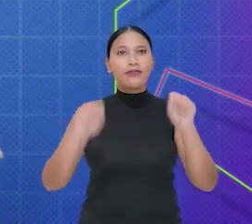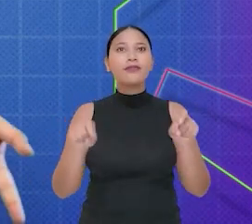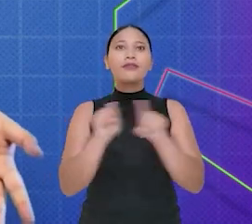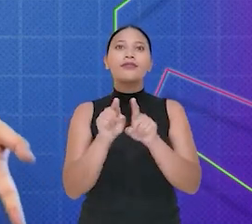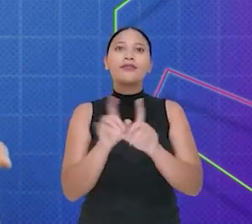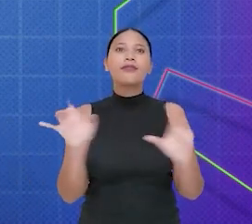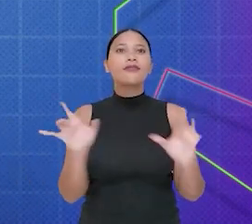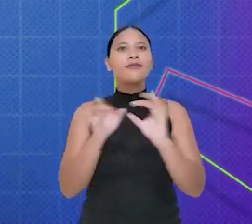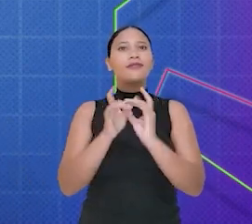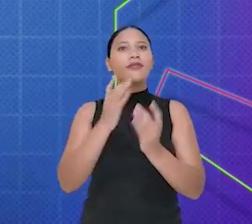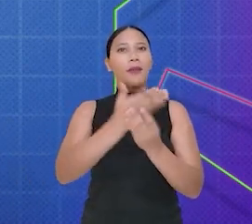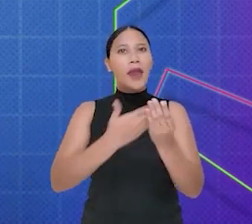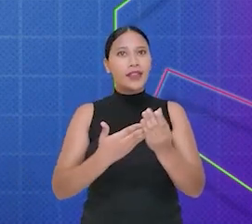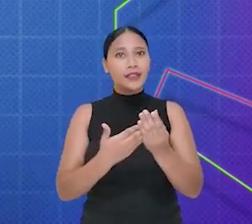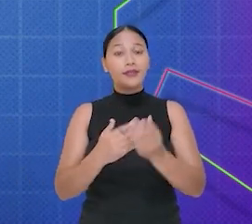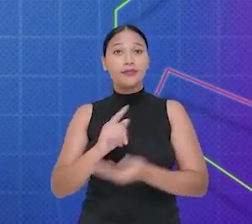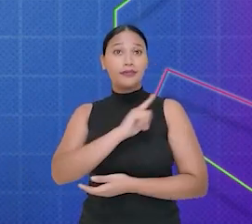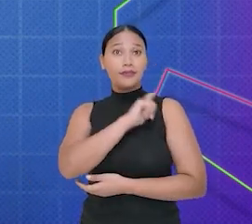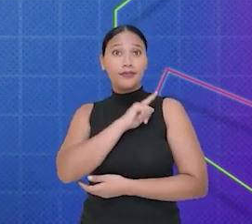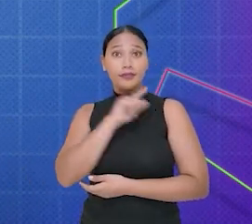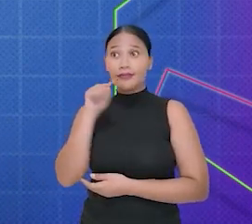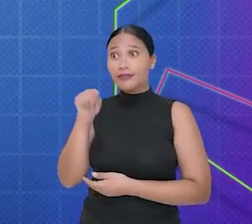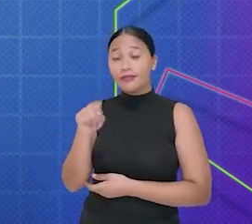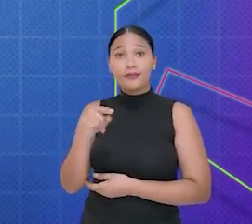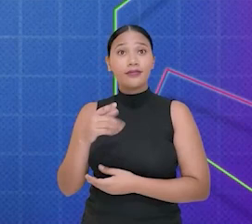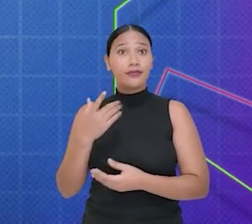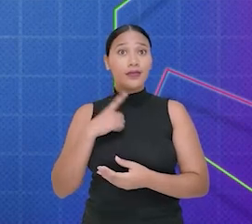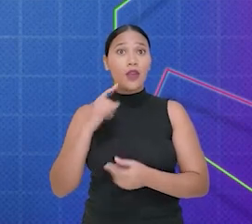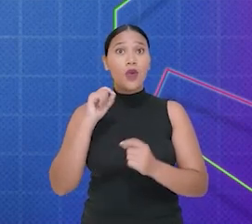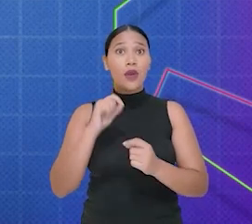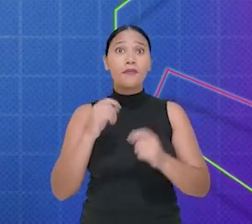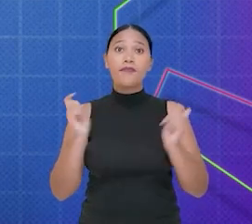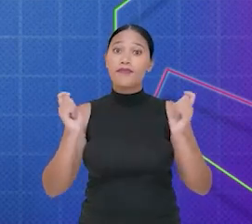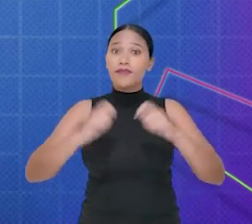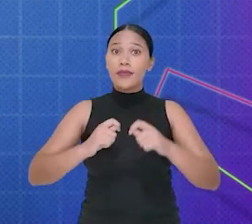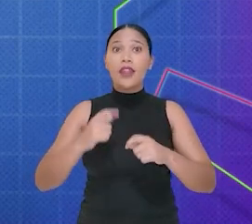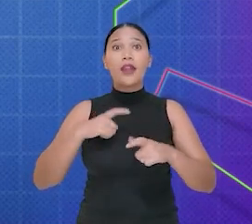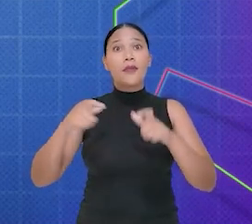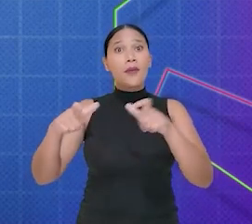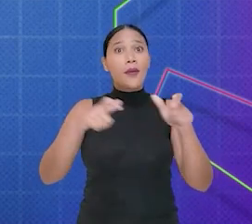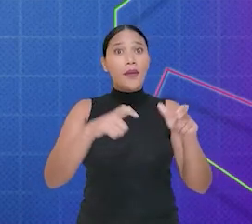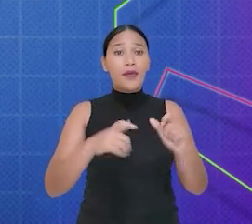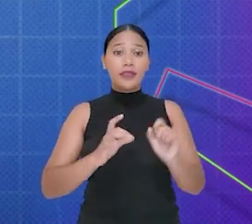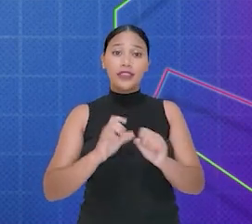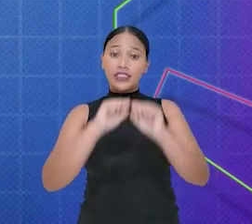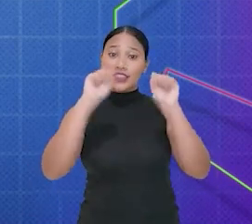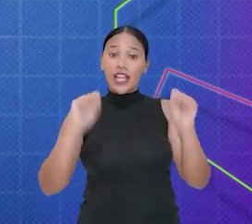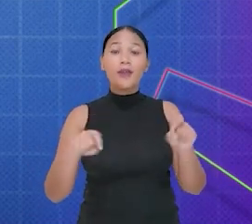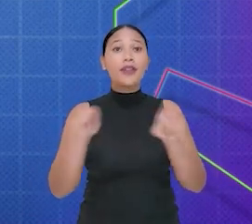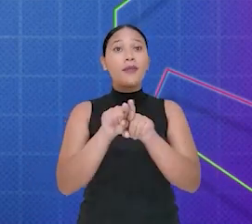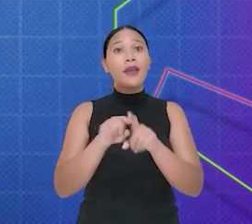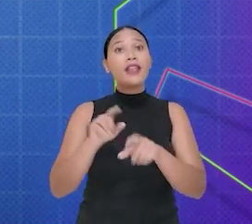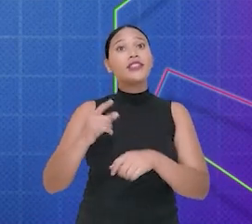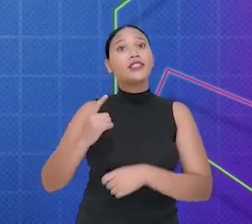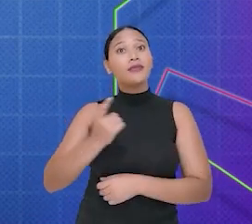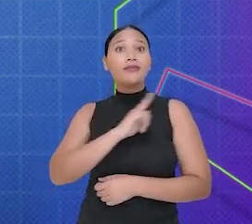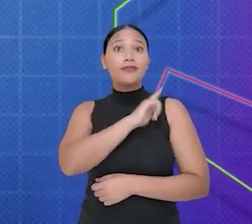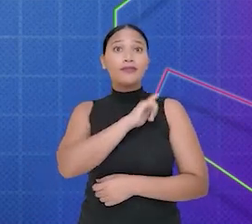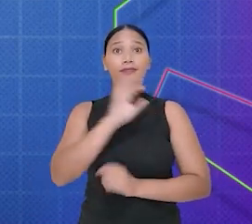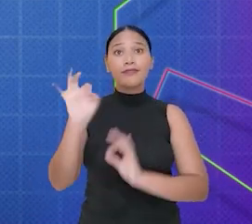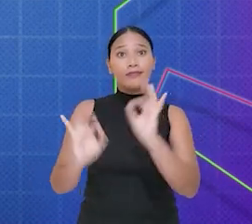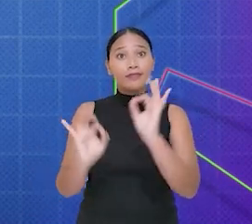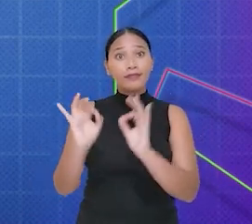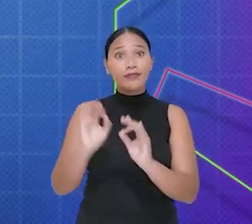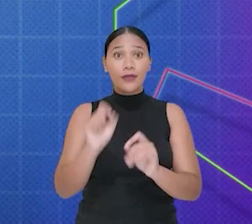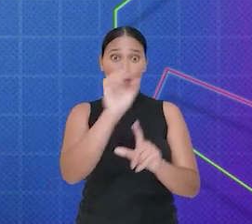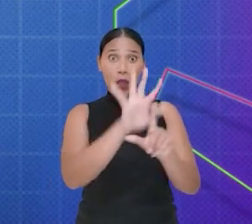e interagir com arquivos e pastas. O gerenciador de arquivos permite navegar pelos arquivos e pastas no sistema e gerenciar